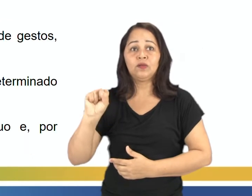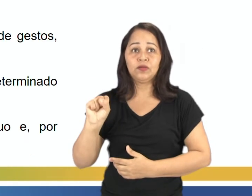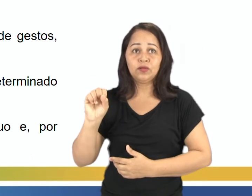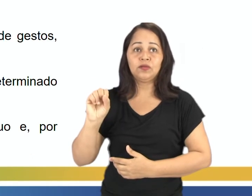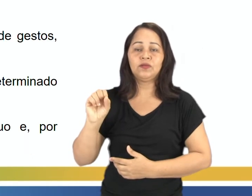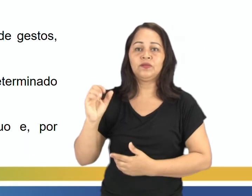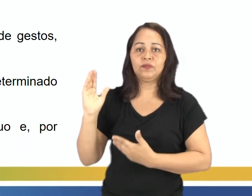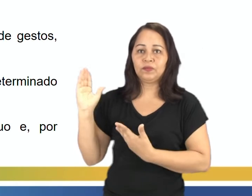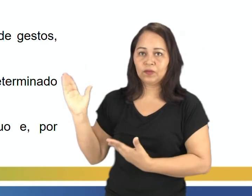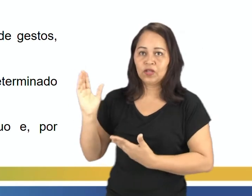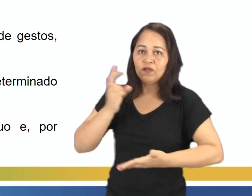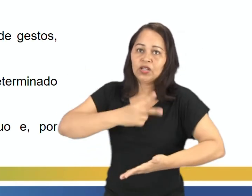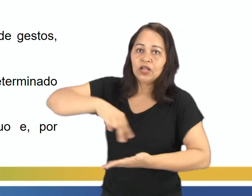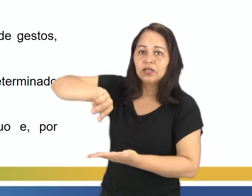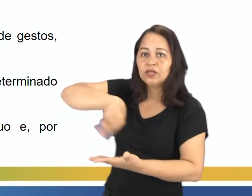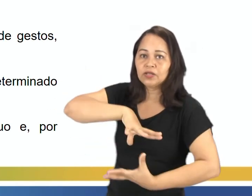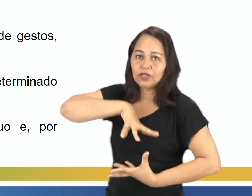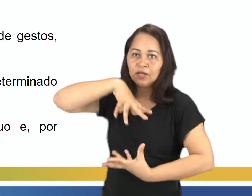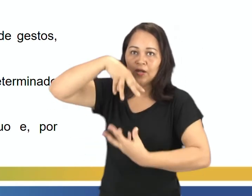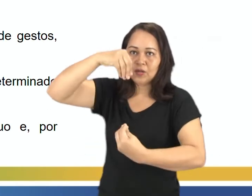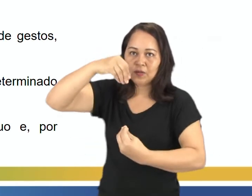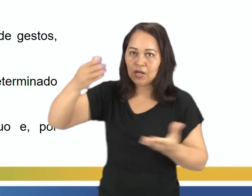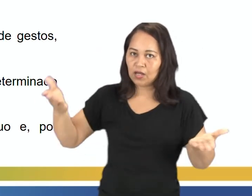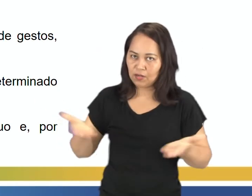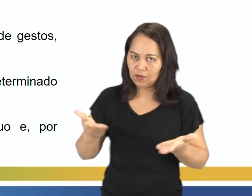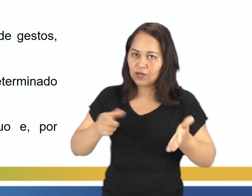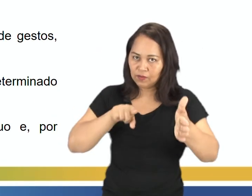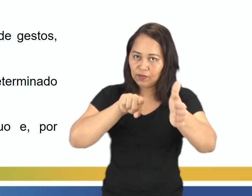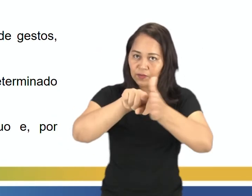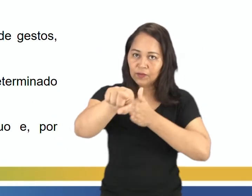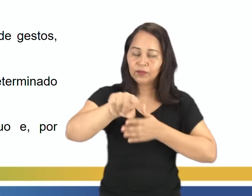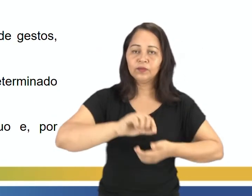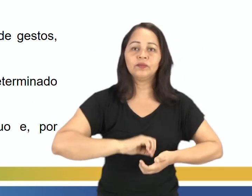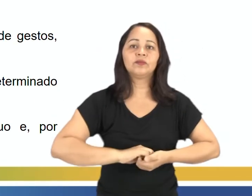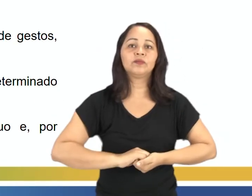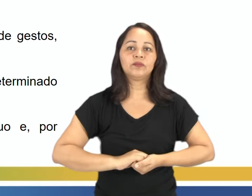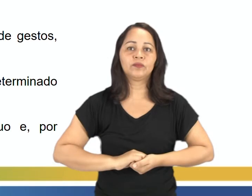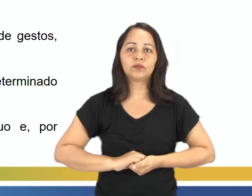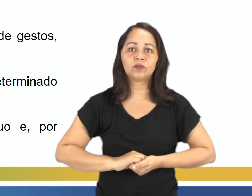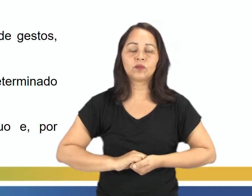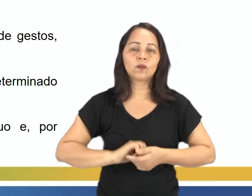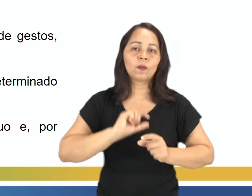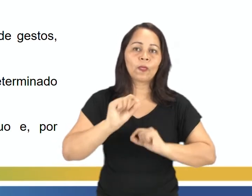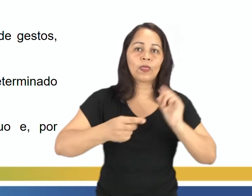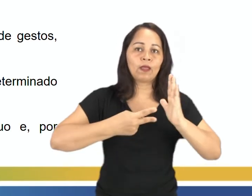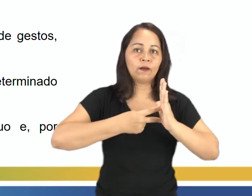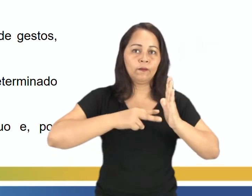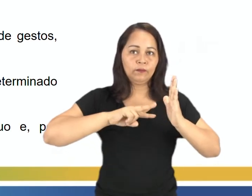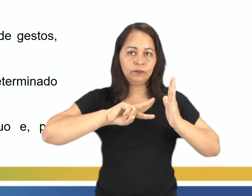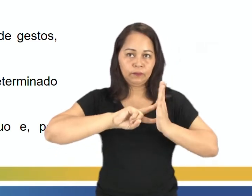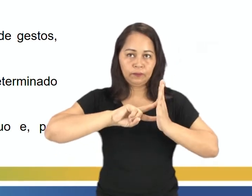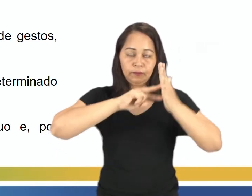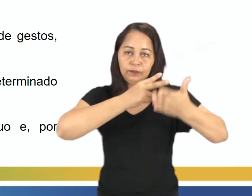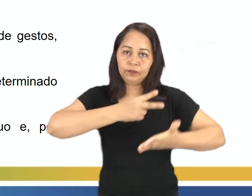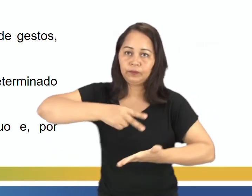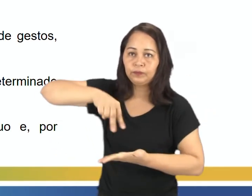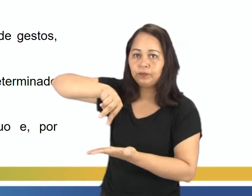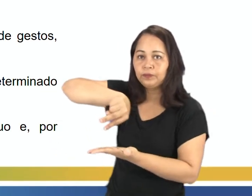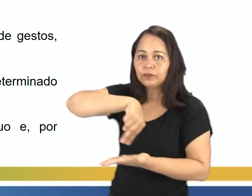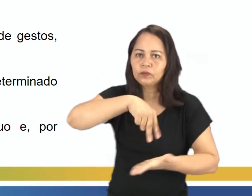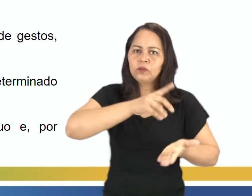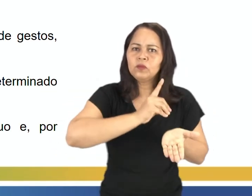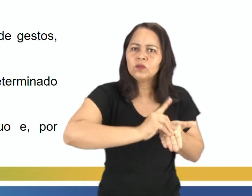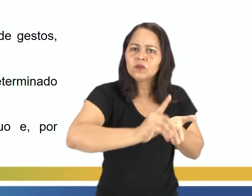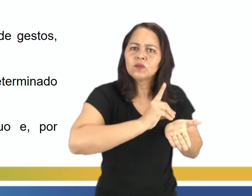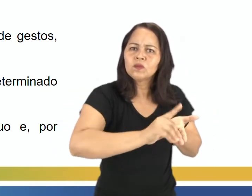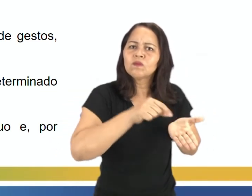tá certo? Então, vamos para a questão. A definição de dança em linguagem de dicionário que